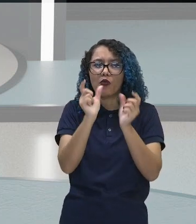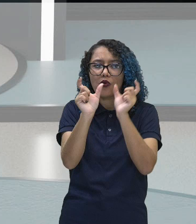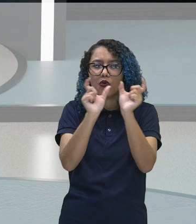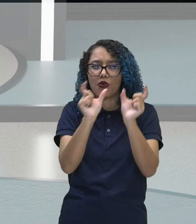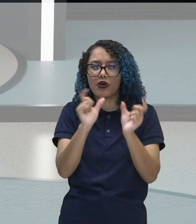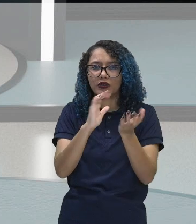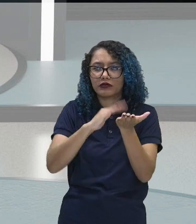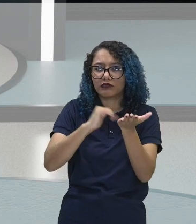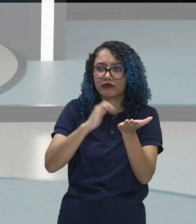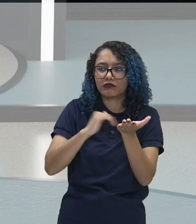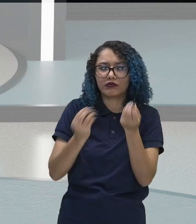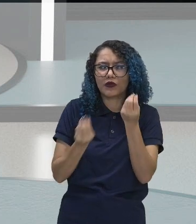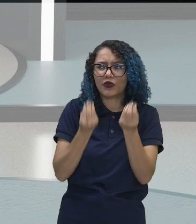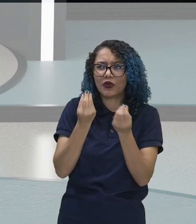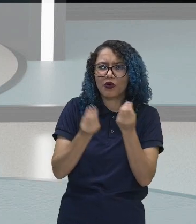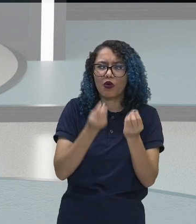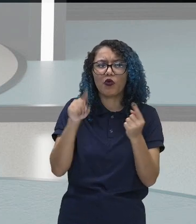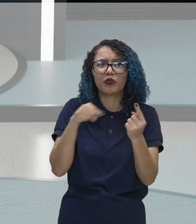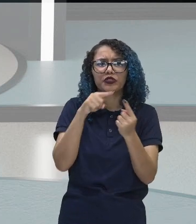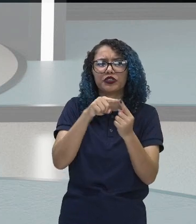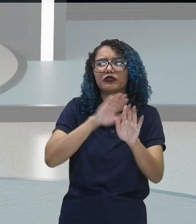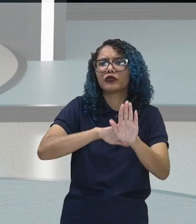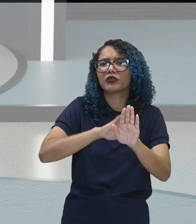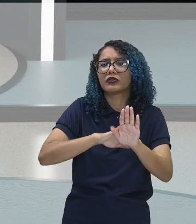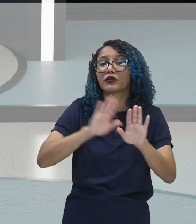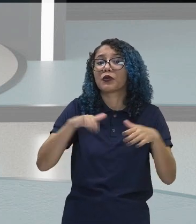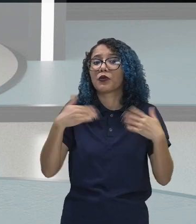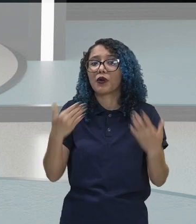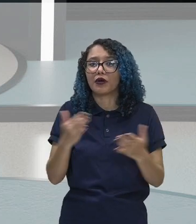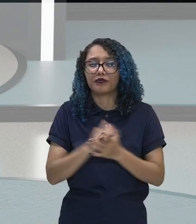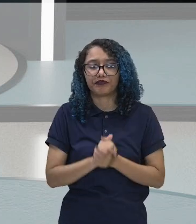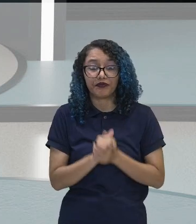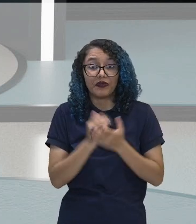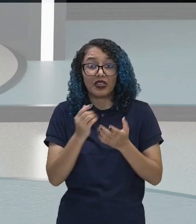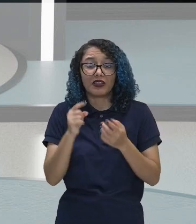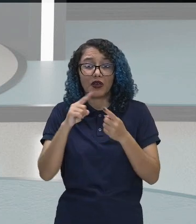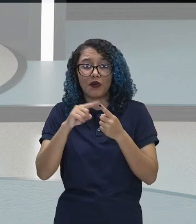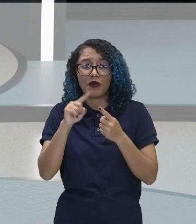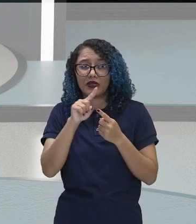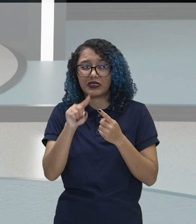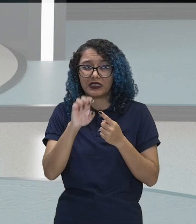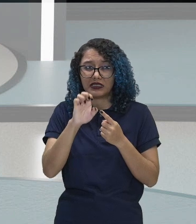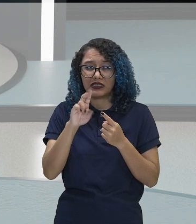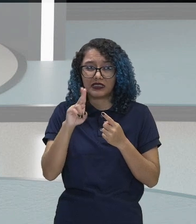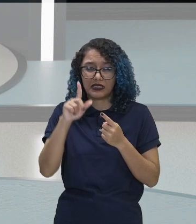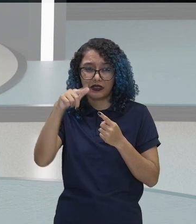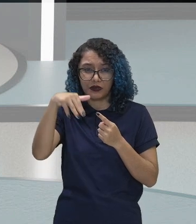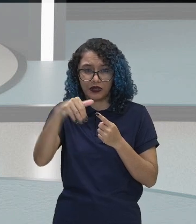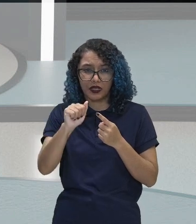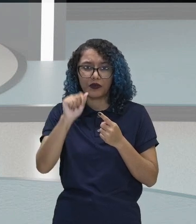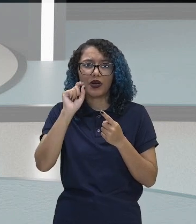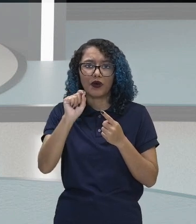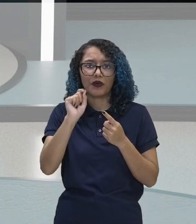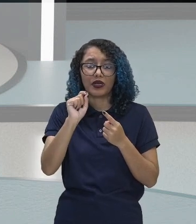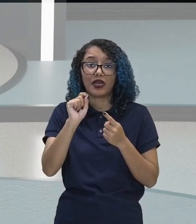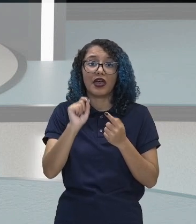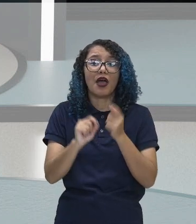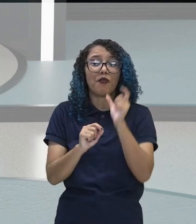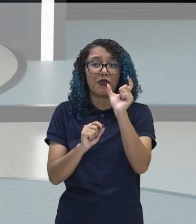ver. Na zeugma, o termo omitido na frase já foi expresso